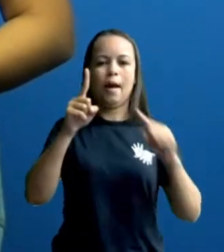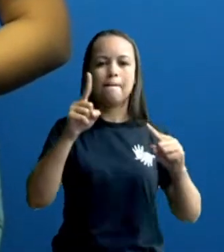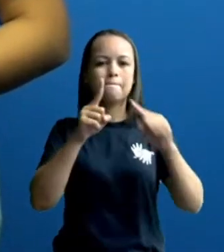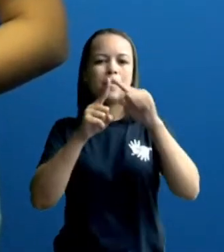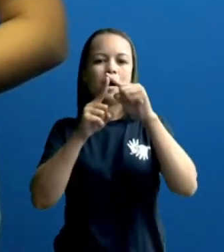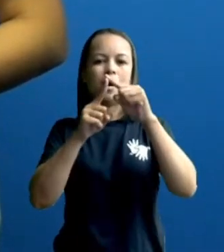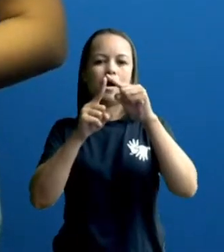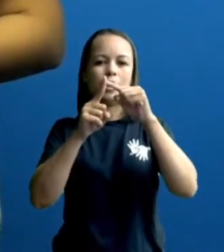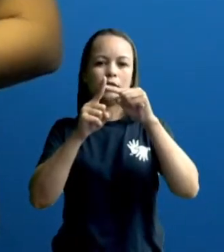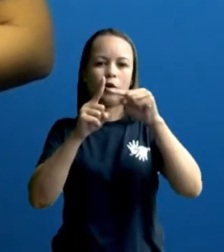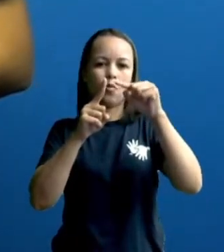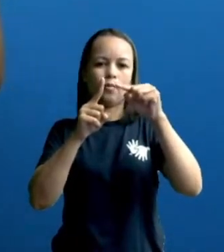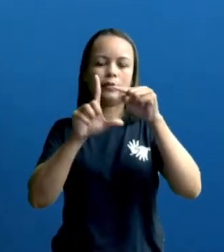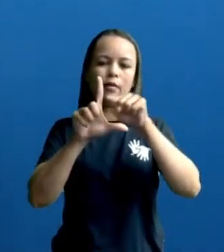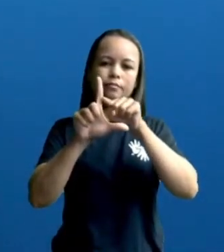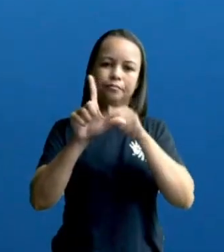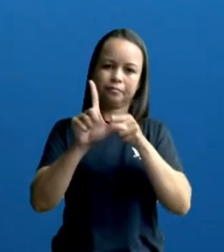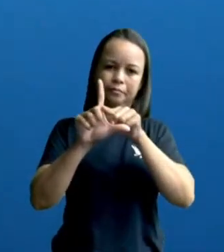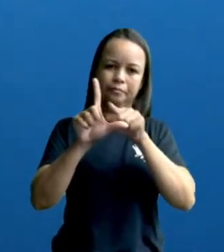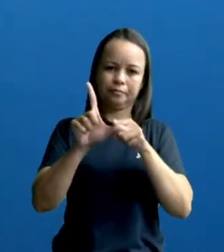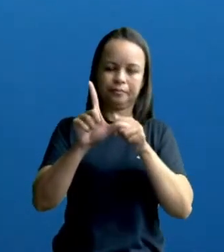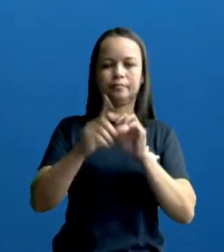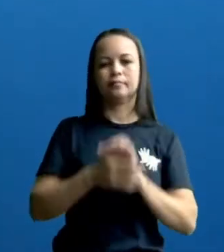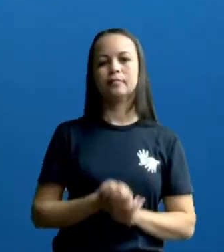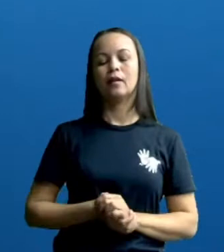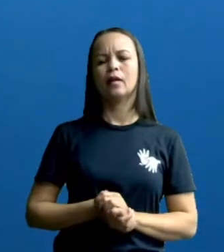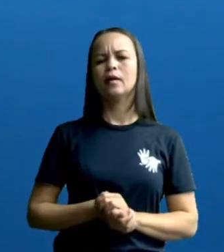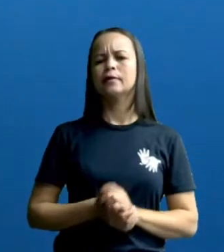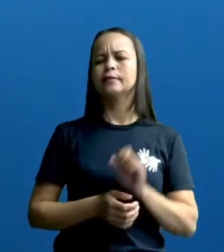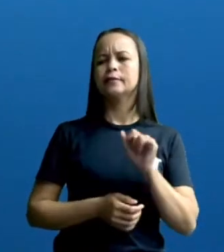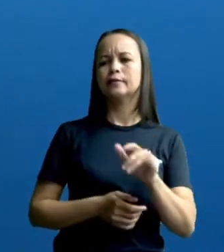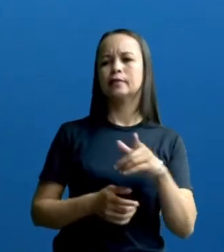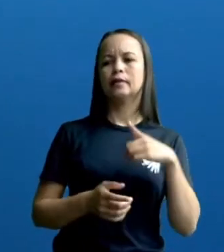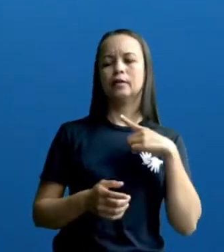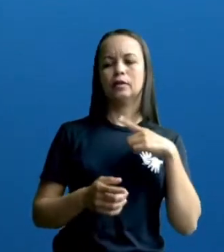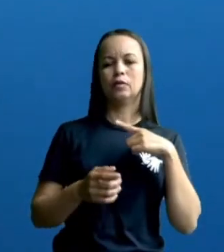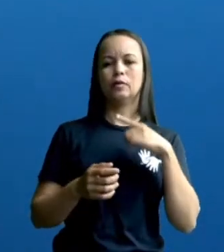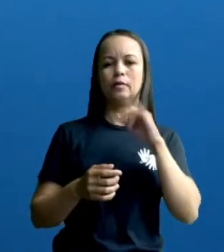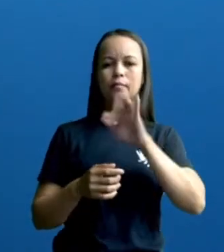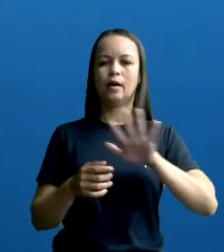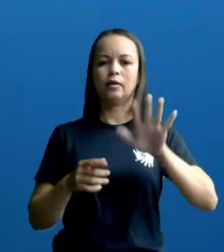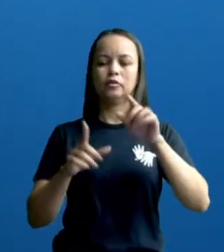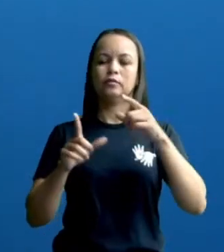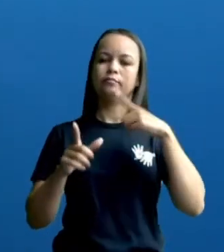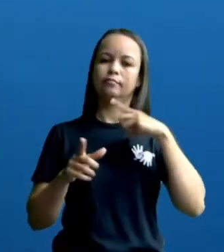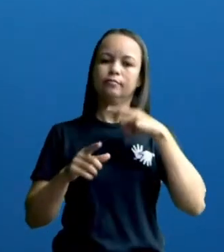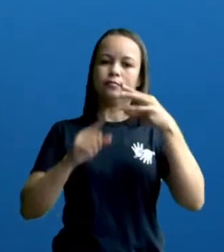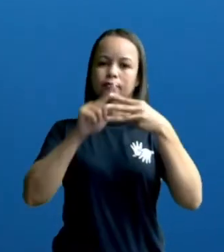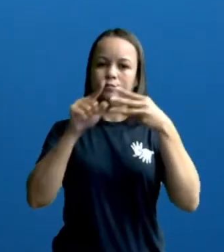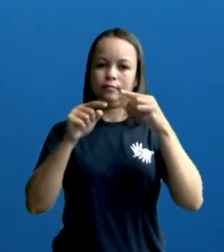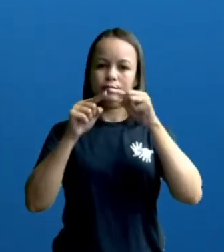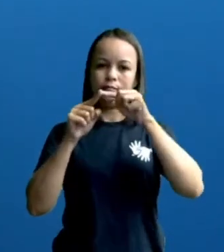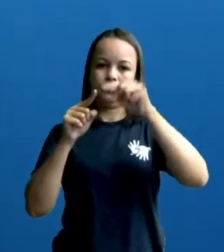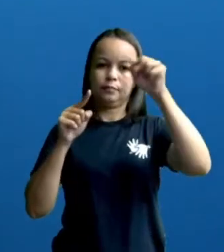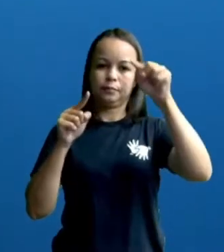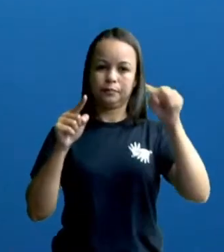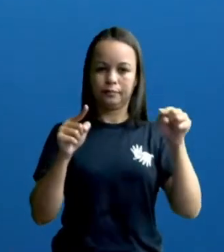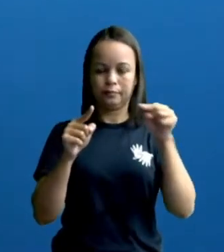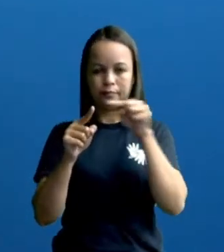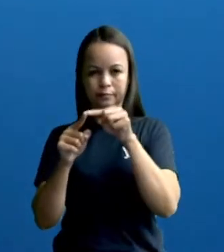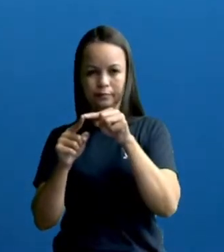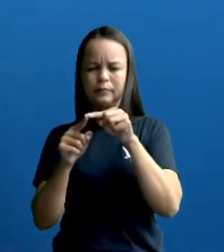ângulo, tá certo? Então, se uma figura tem 3 lados, ele vai